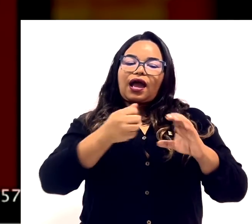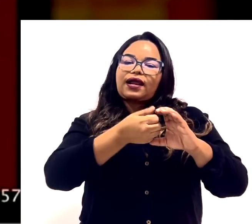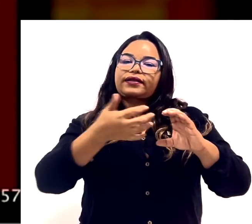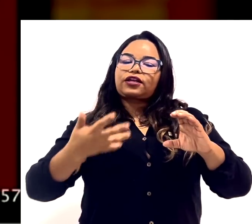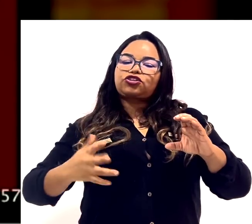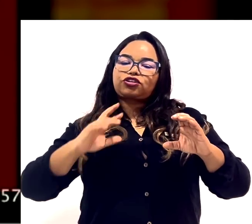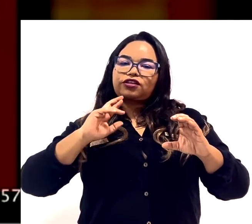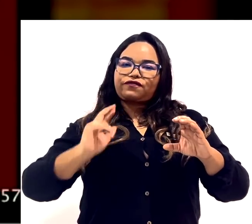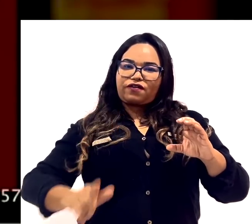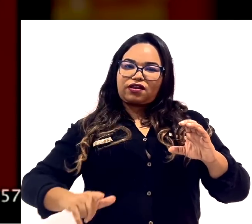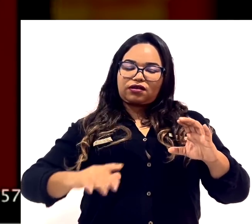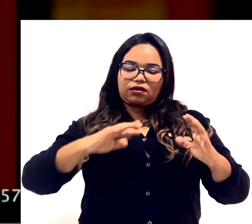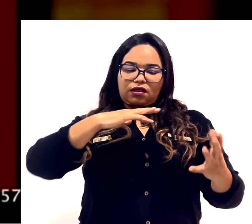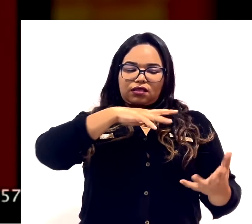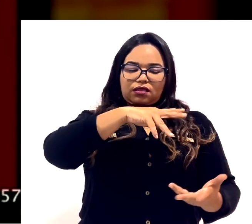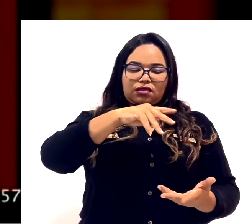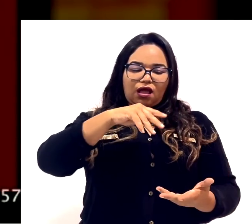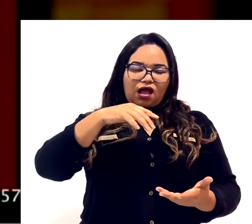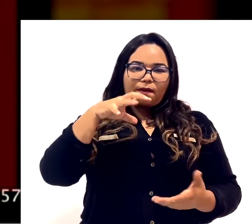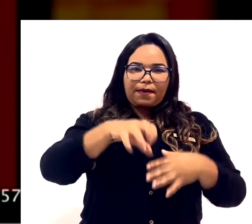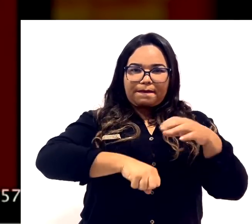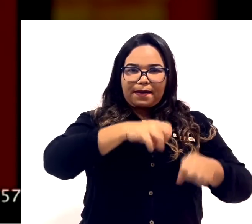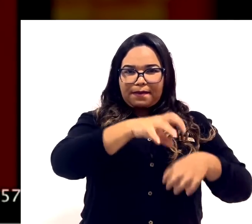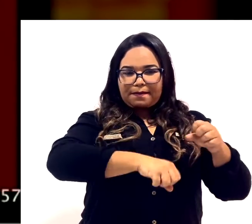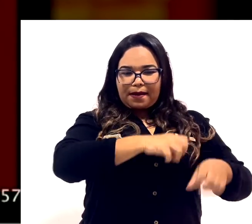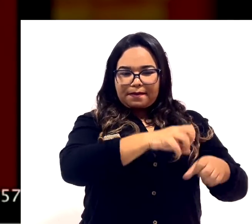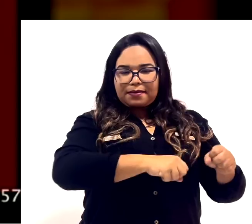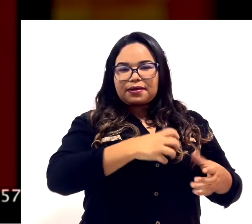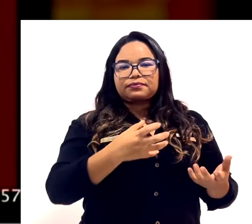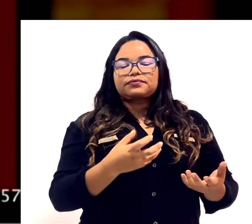devorará toda a terra. E a